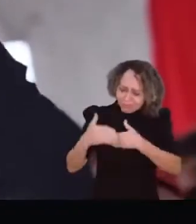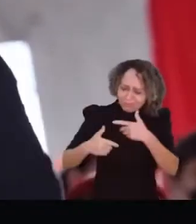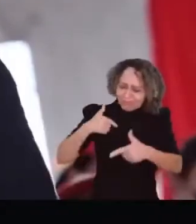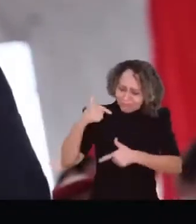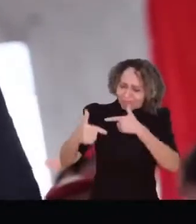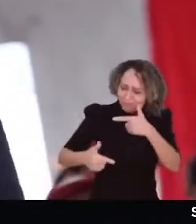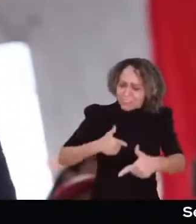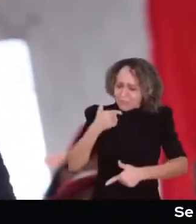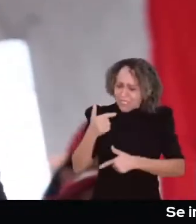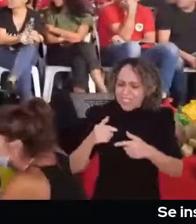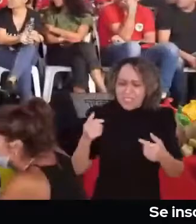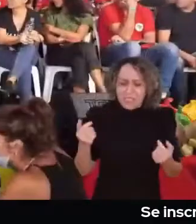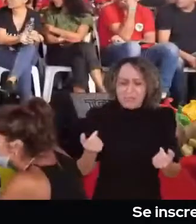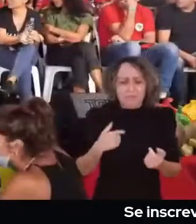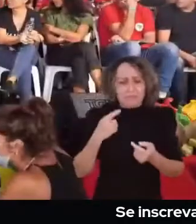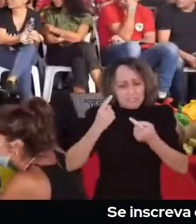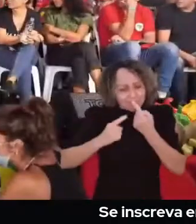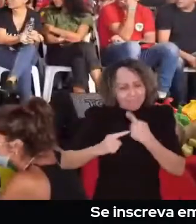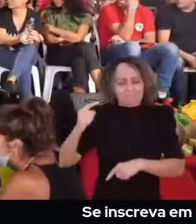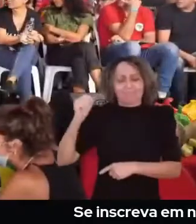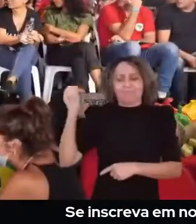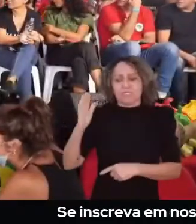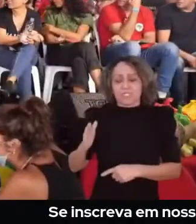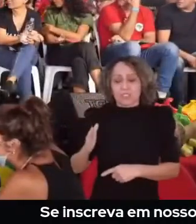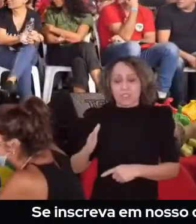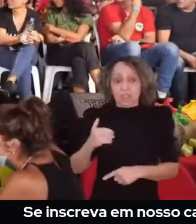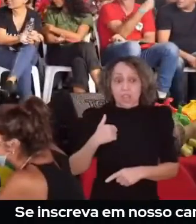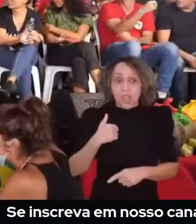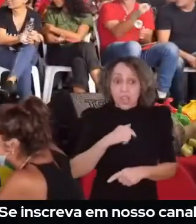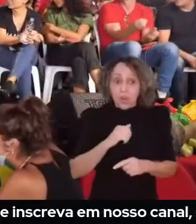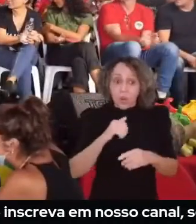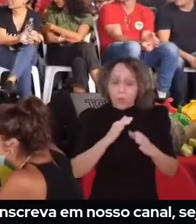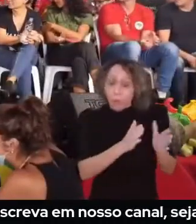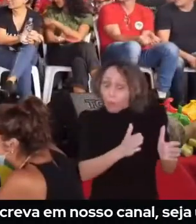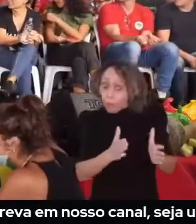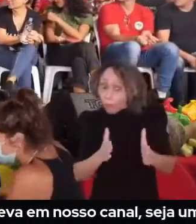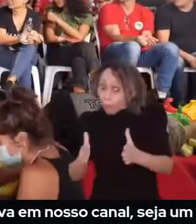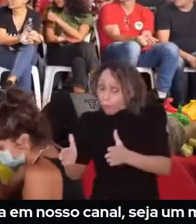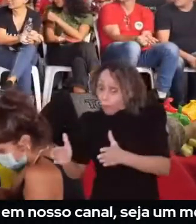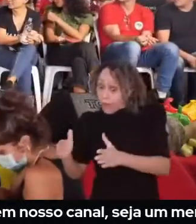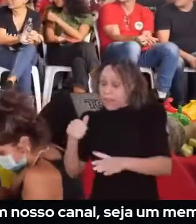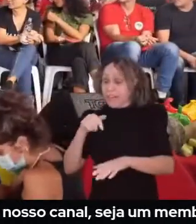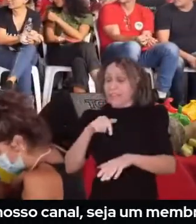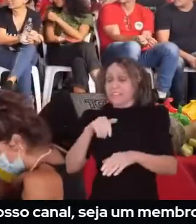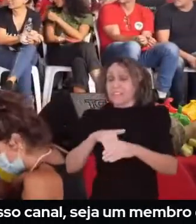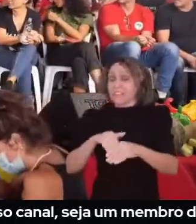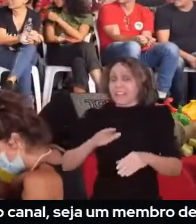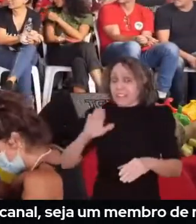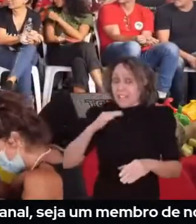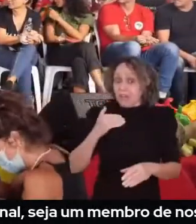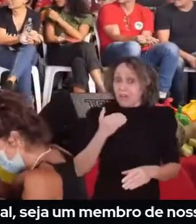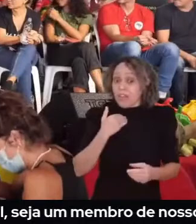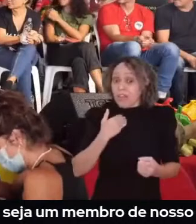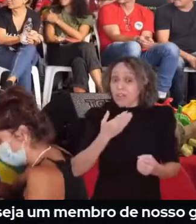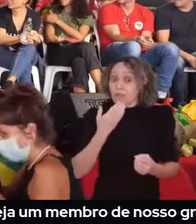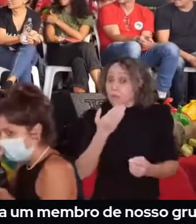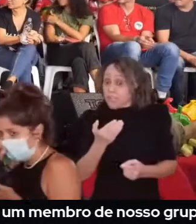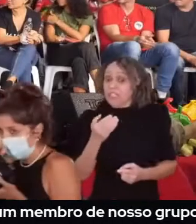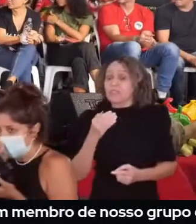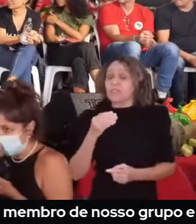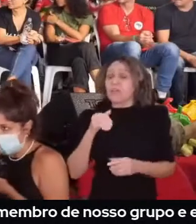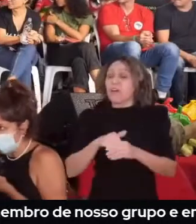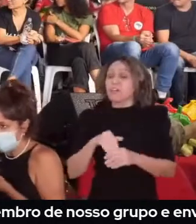vou pedir voto para deputado. Vocês tratem de lançar candidato a deputado, porque nós precisamos de pelo menos uma metade